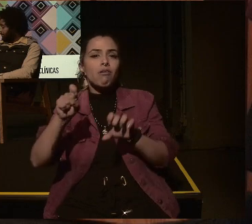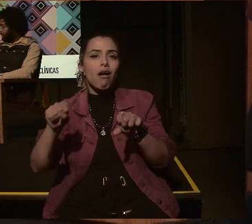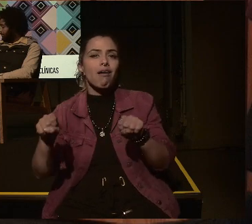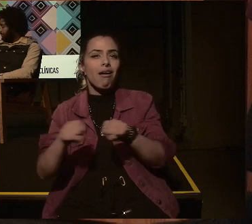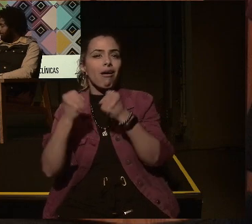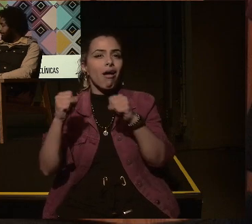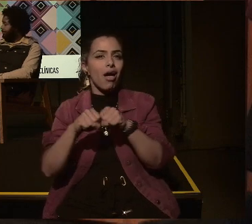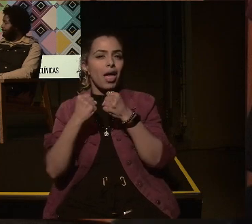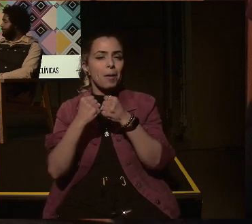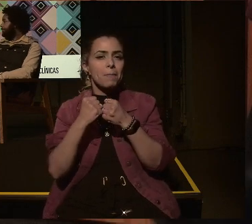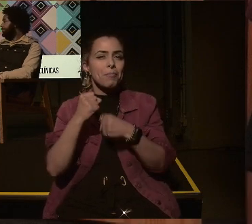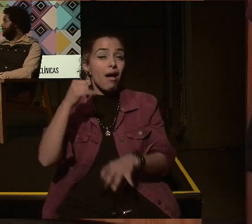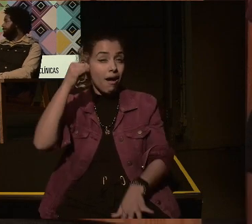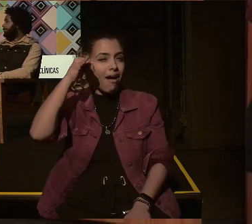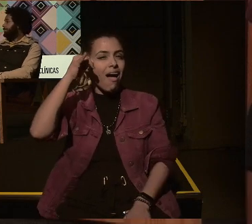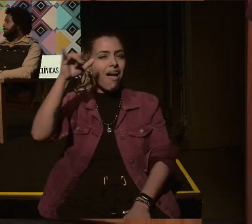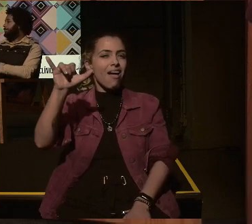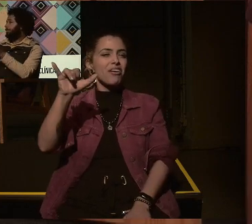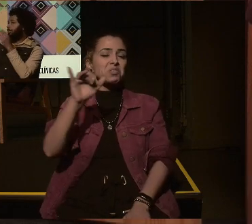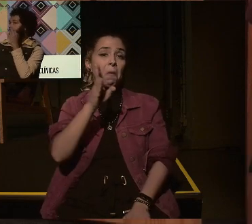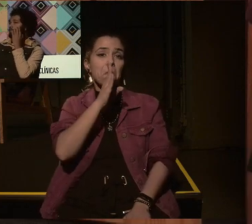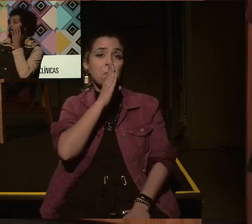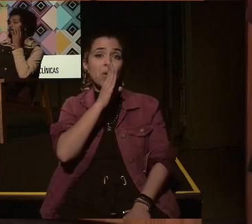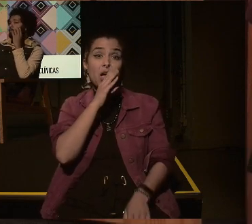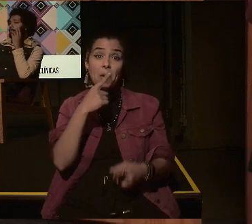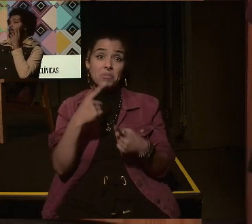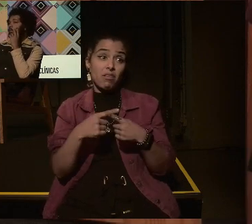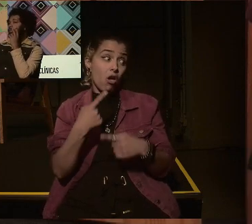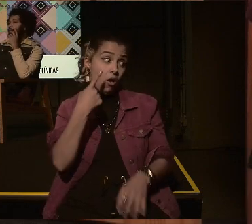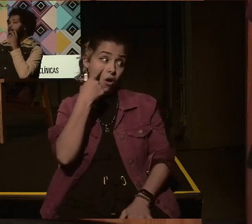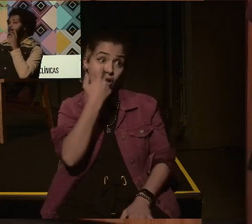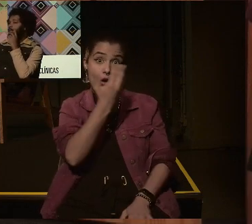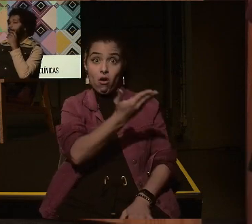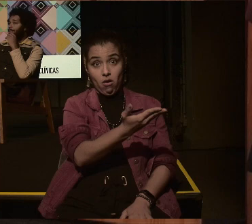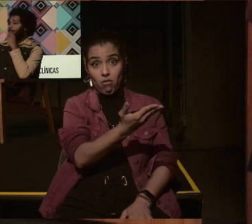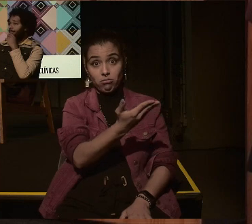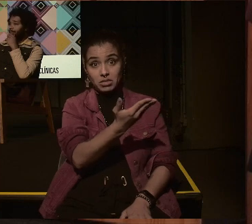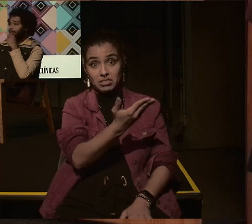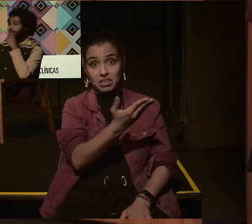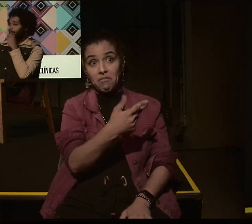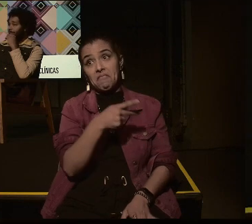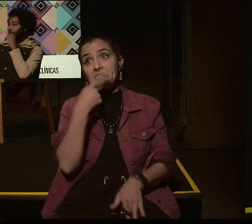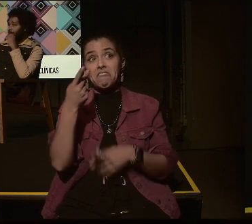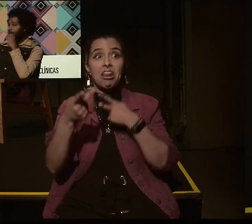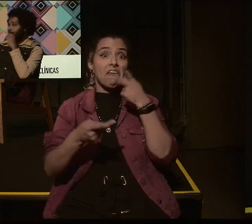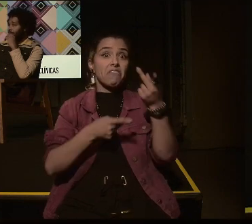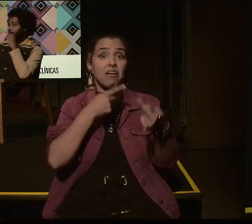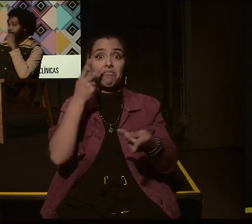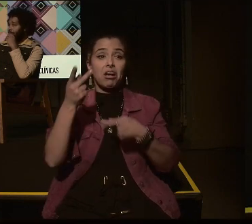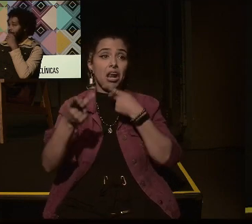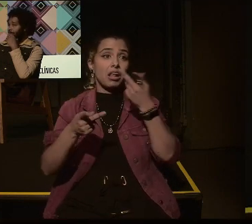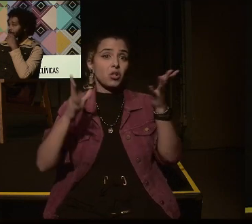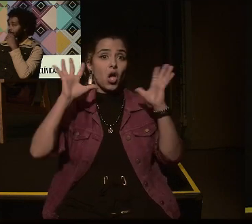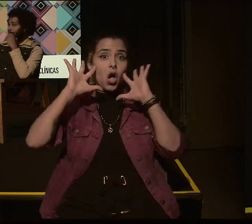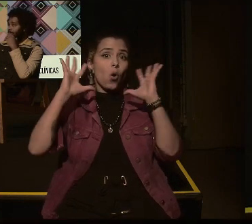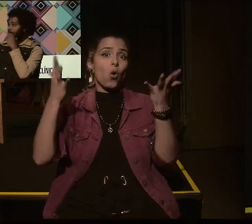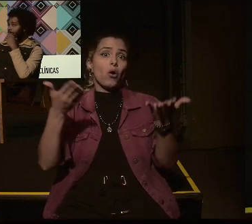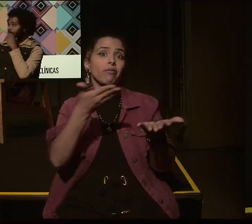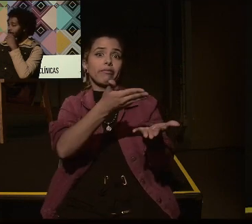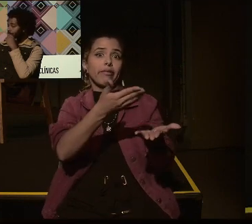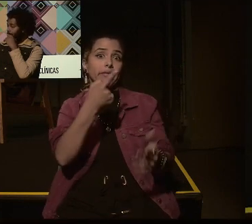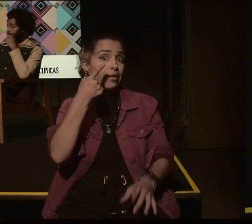silenciadas. Então, como você falou, tá vendo? Né? Fica falando sobre isso aí, ó, dá.